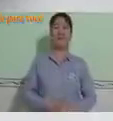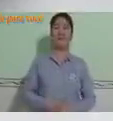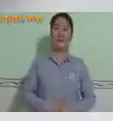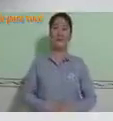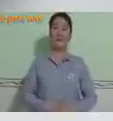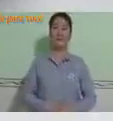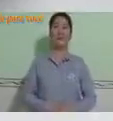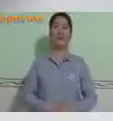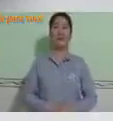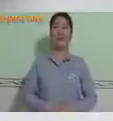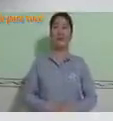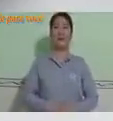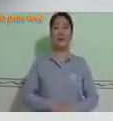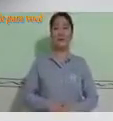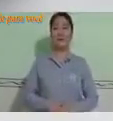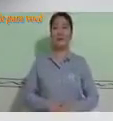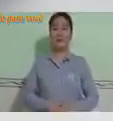tempo.